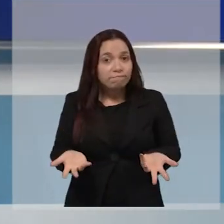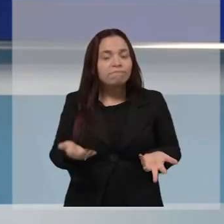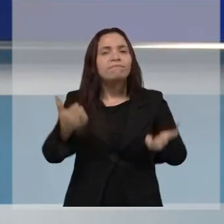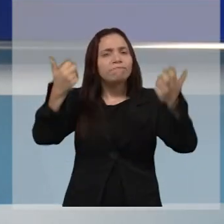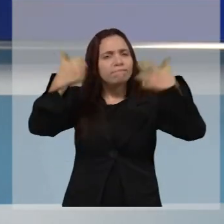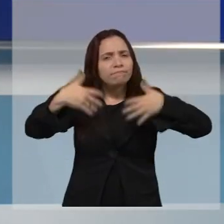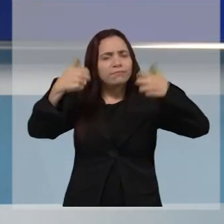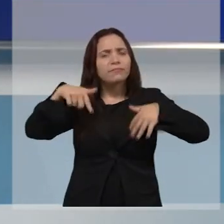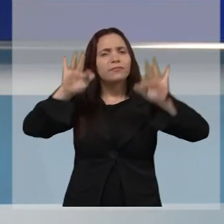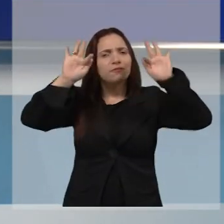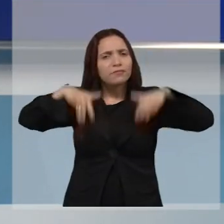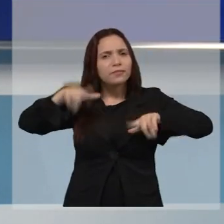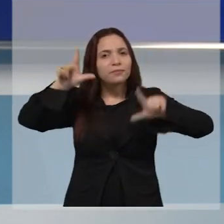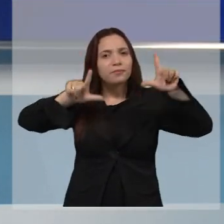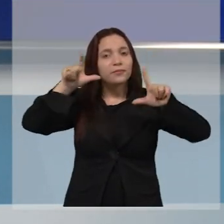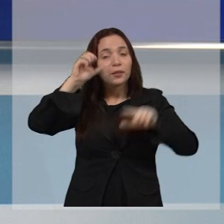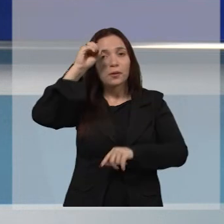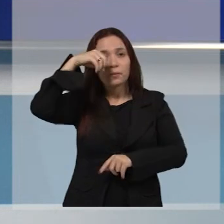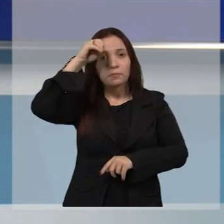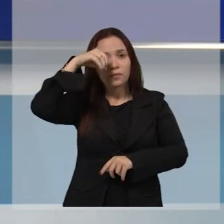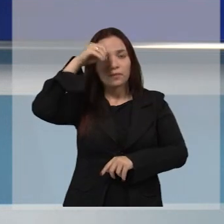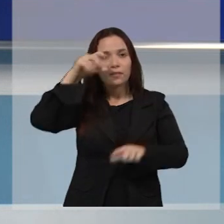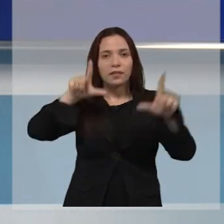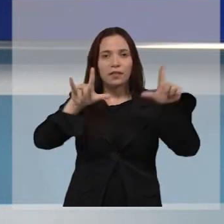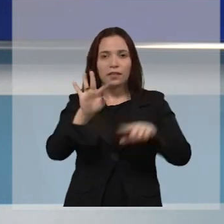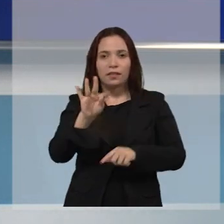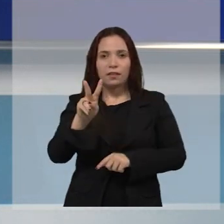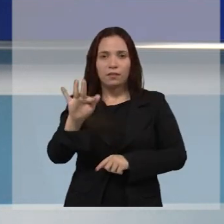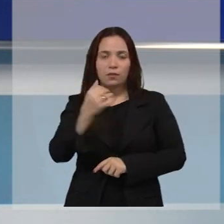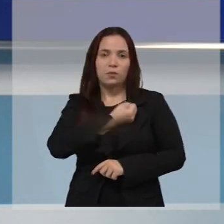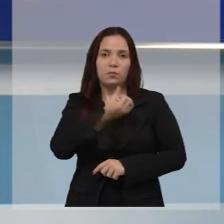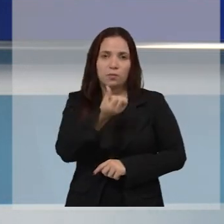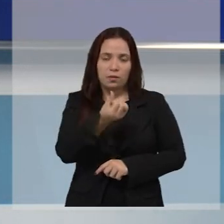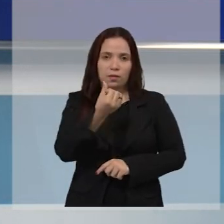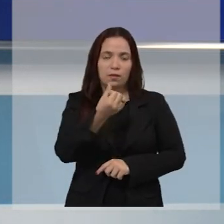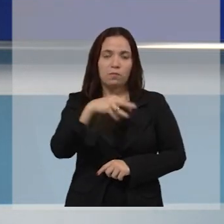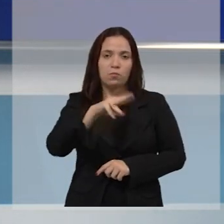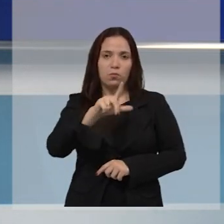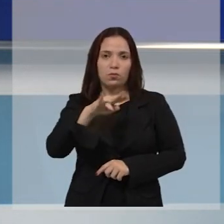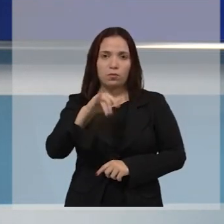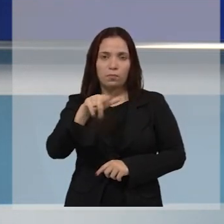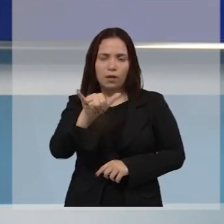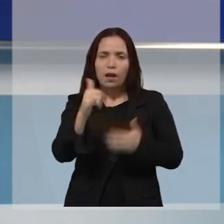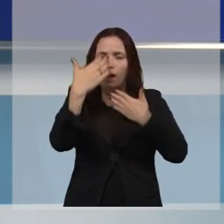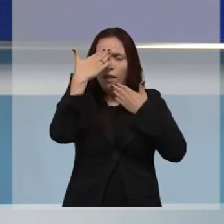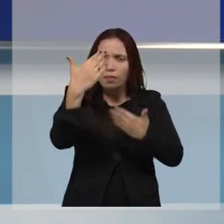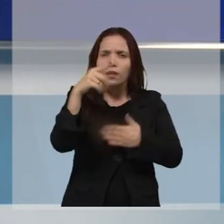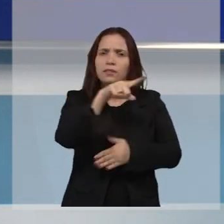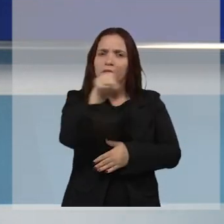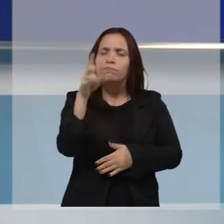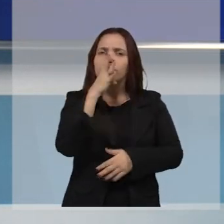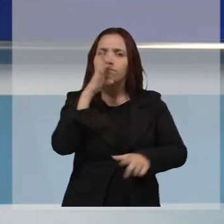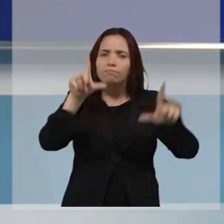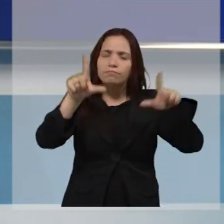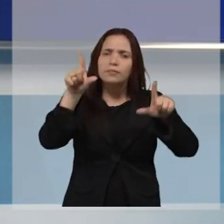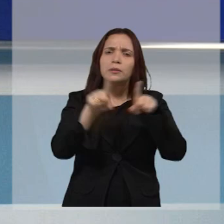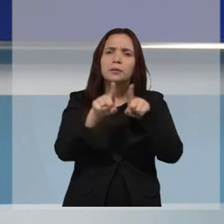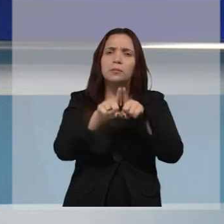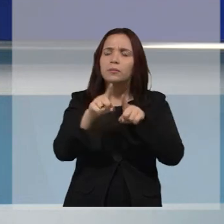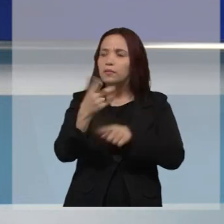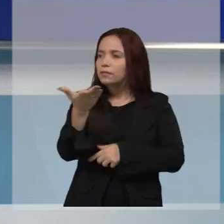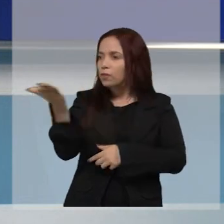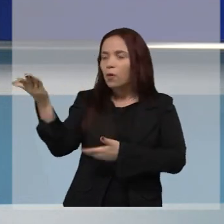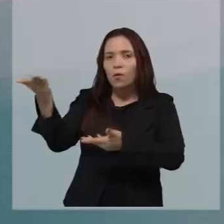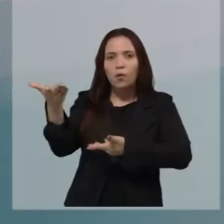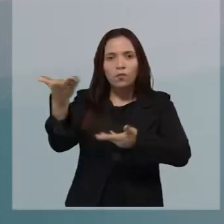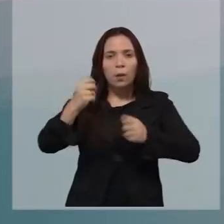Bom, com essas colocações, finalizamos mais uma edição do programa Observatório pela TV Fortaleza, canal 6 da Multiplay. Agradecendo a você, assinante, agradecendo aos